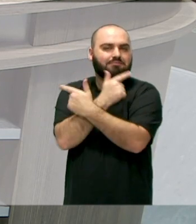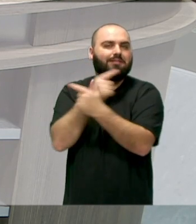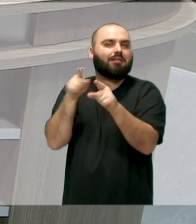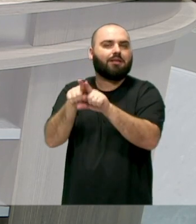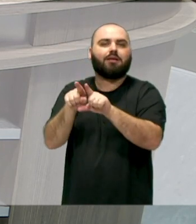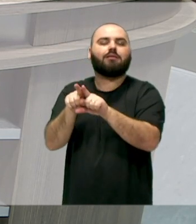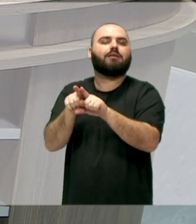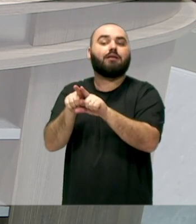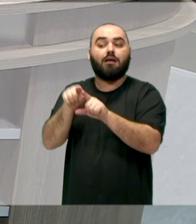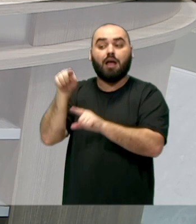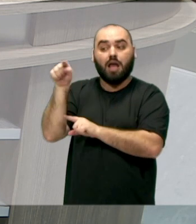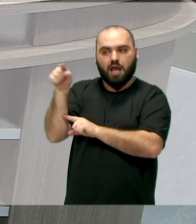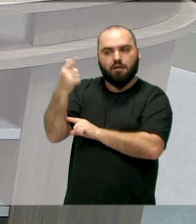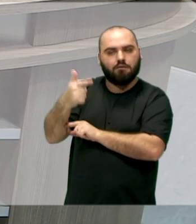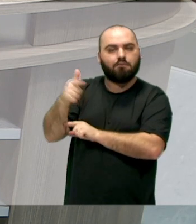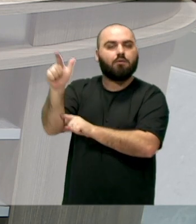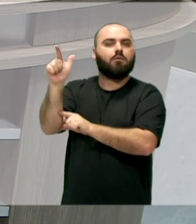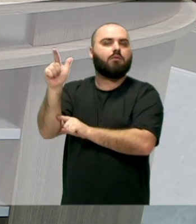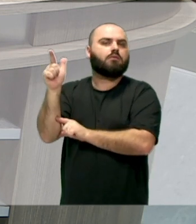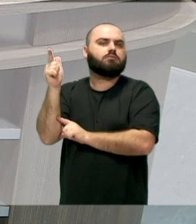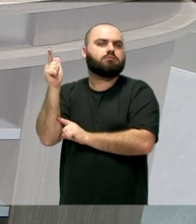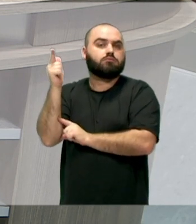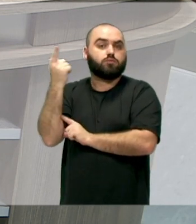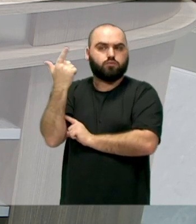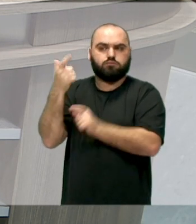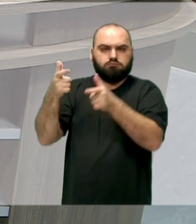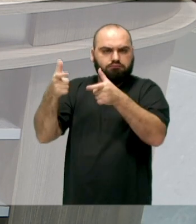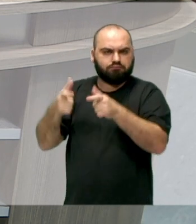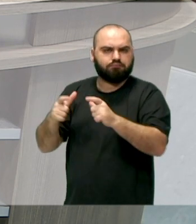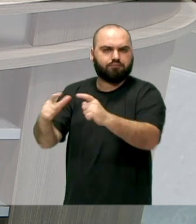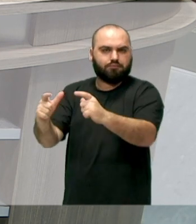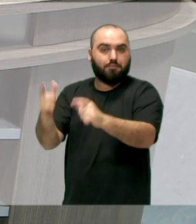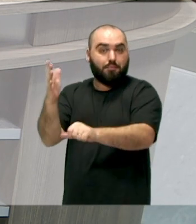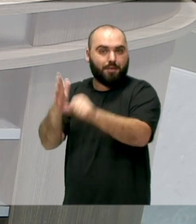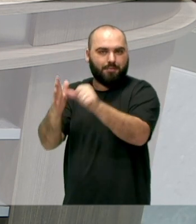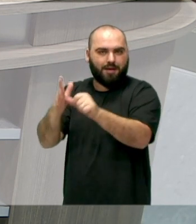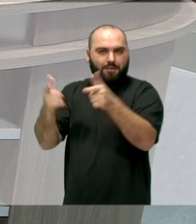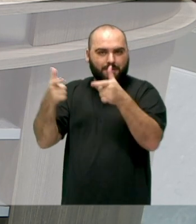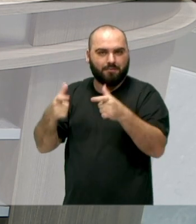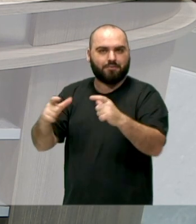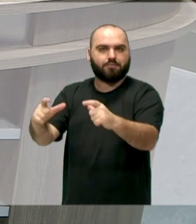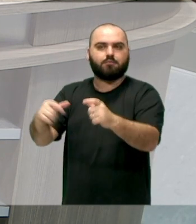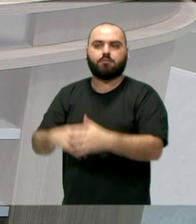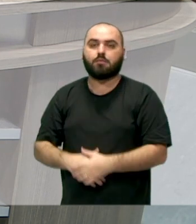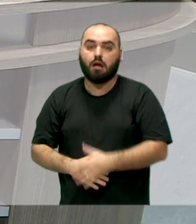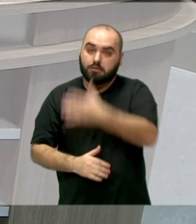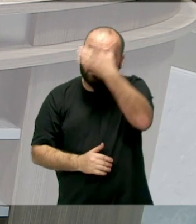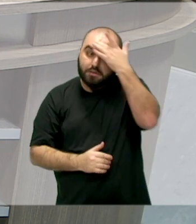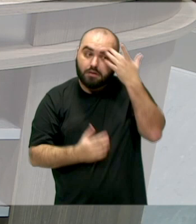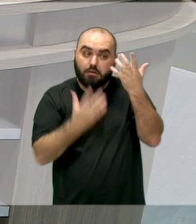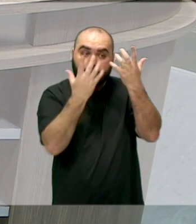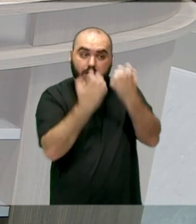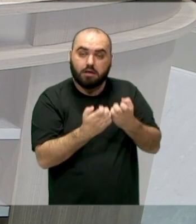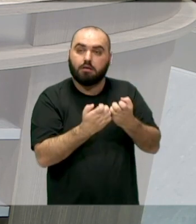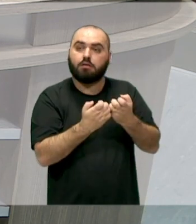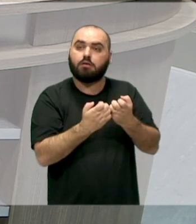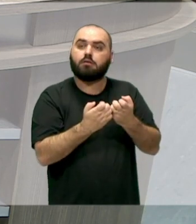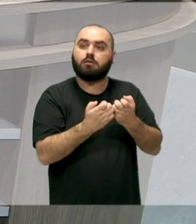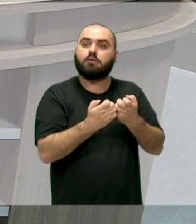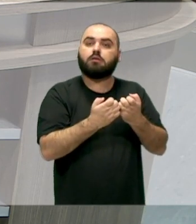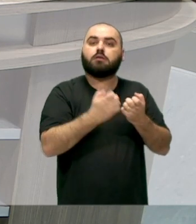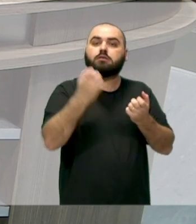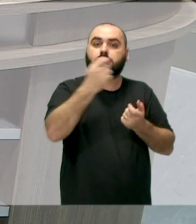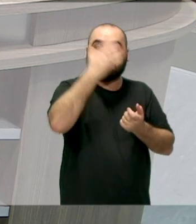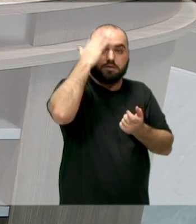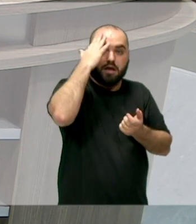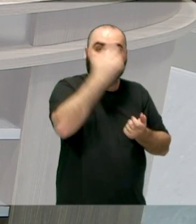foram lançar um disco deles, o primeiro disco, e o pessoal queria que eles lançassem, eles estavam